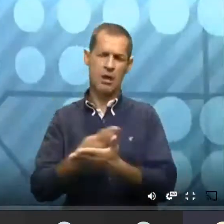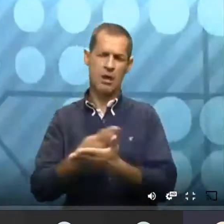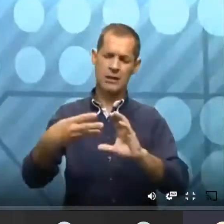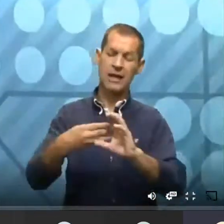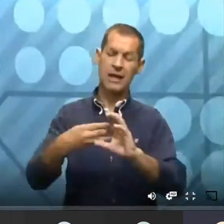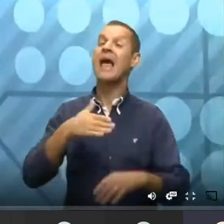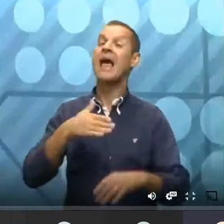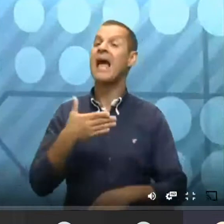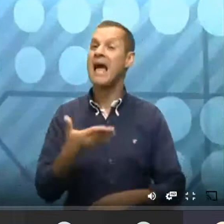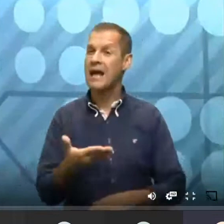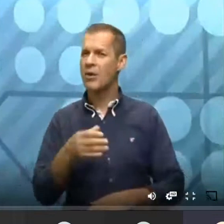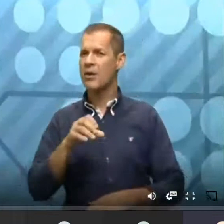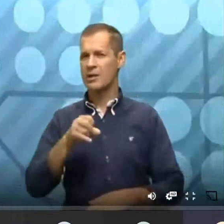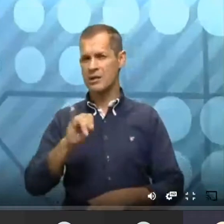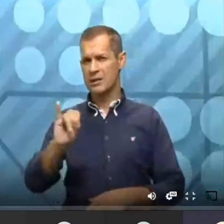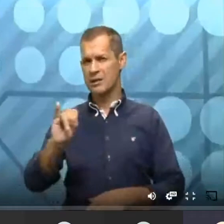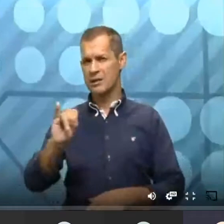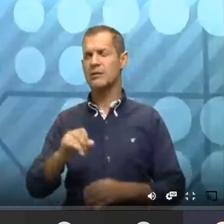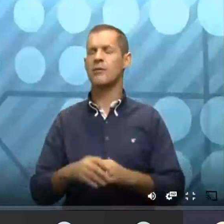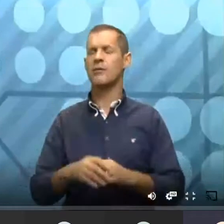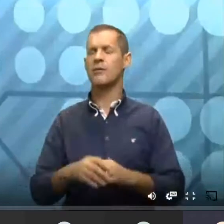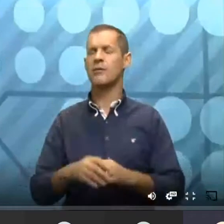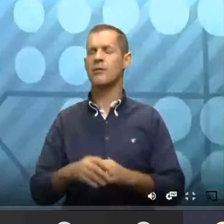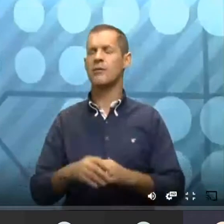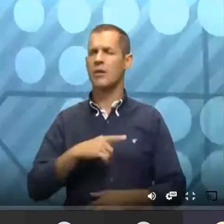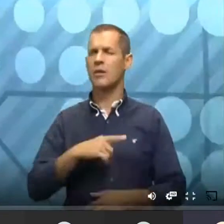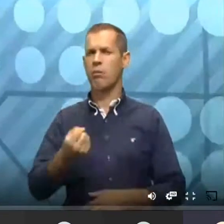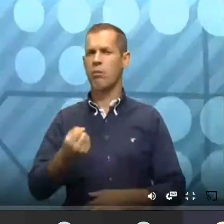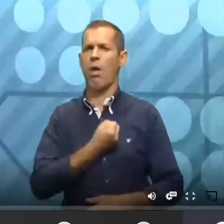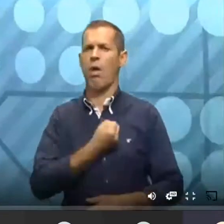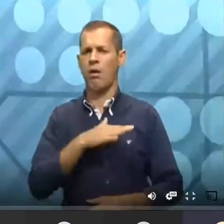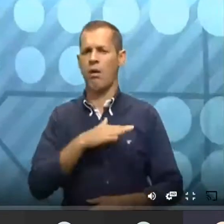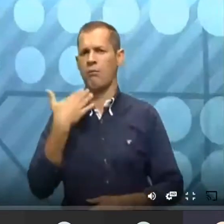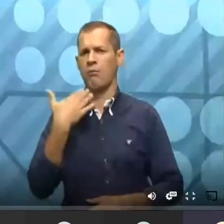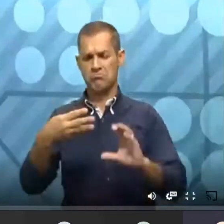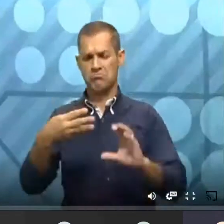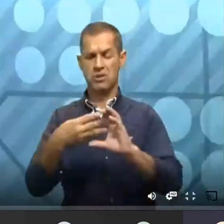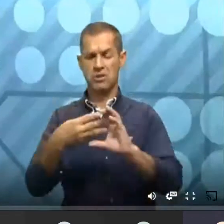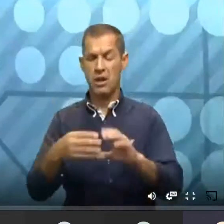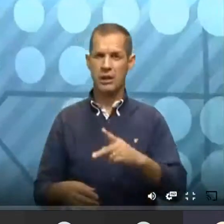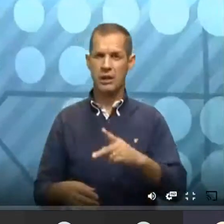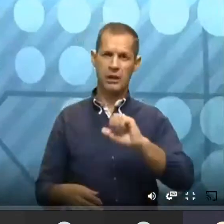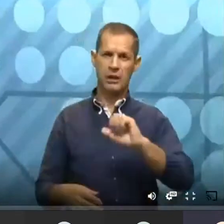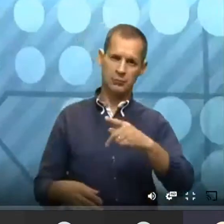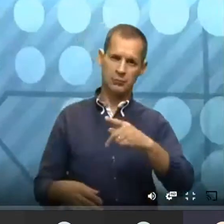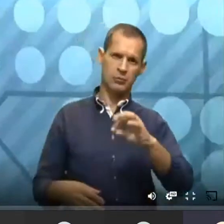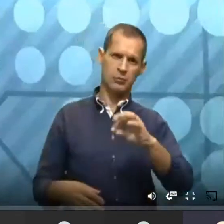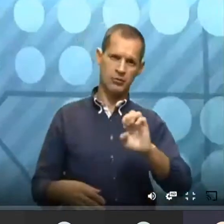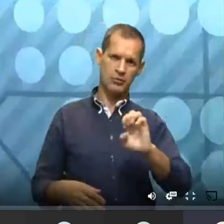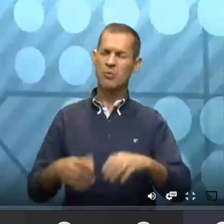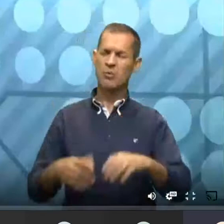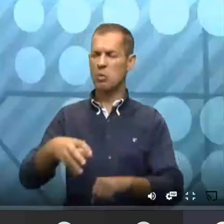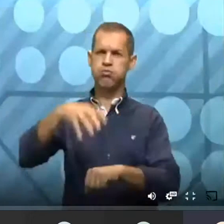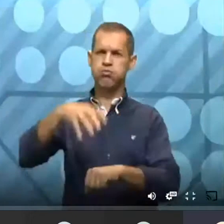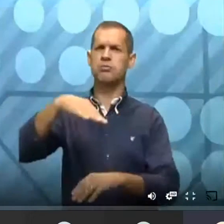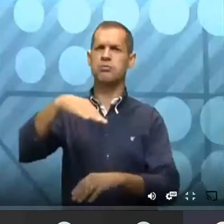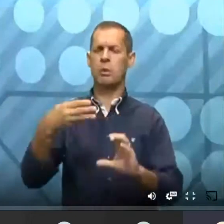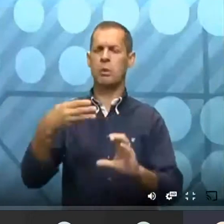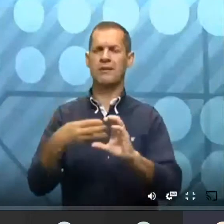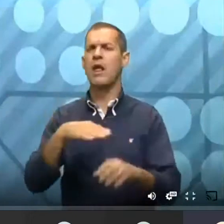ela. Então, ela vai vamos dizer assim, cometer suicídio, né? A apoptose, ela não causa